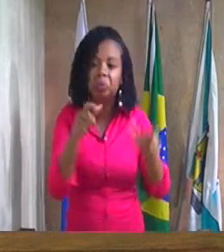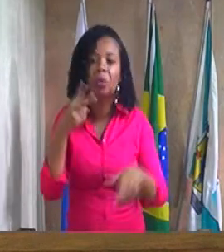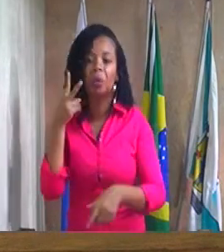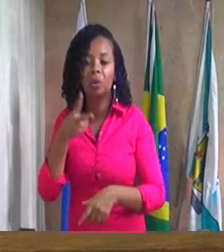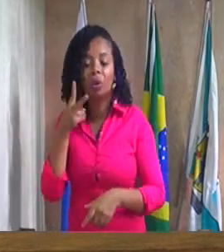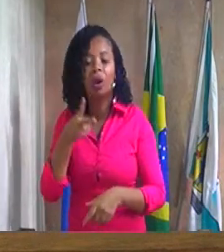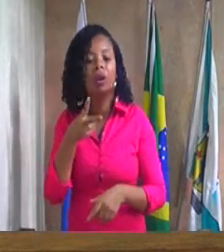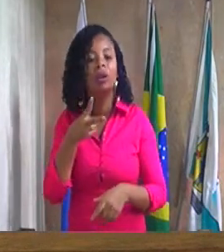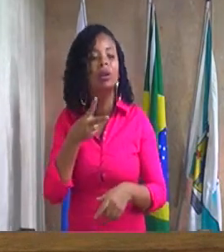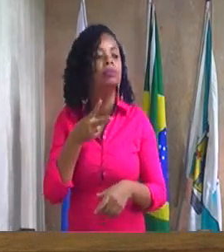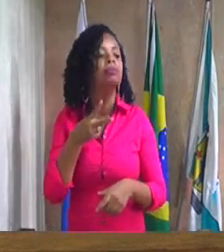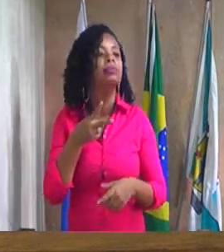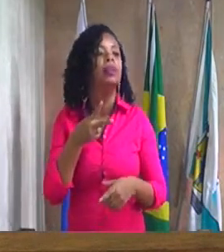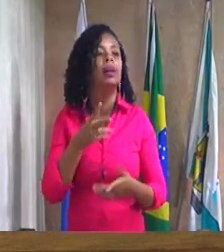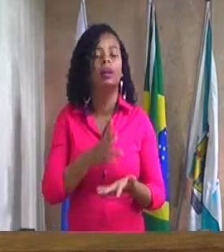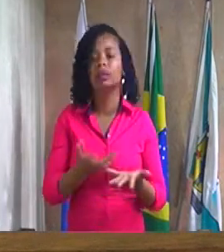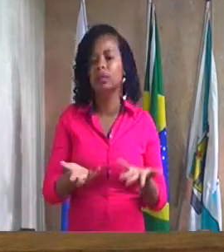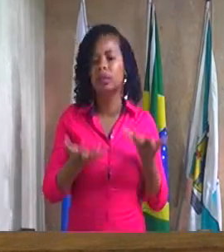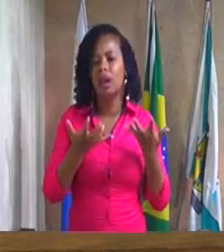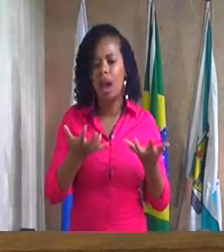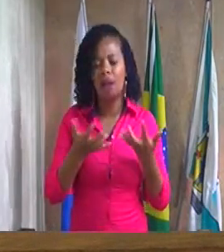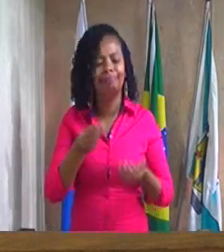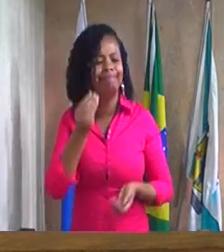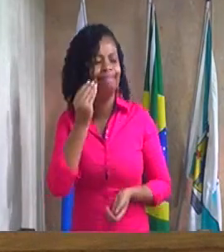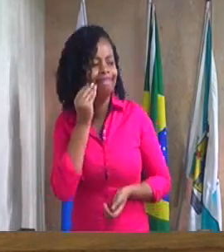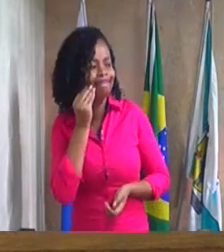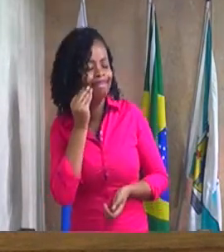Eu gostaria de tentar